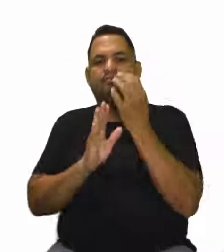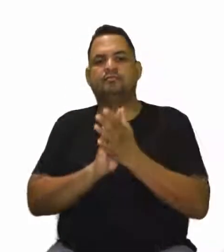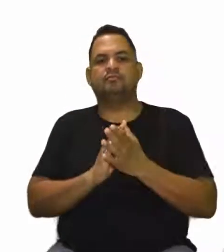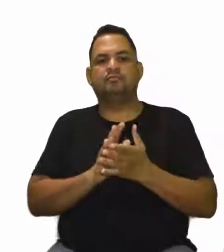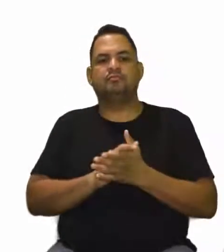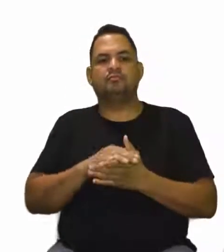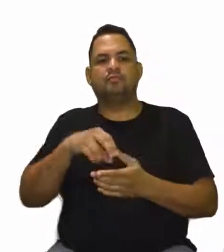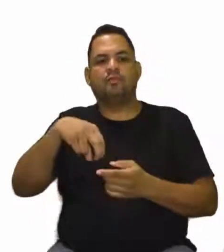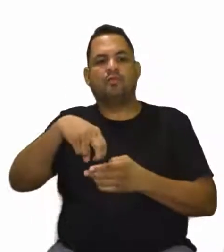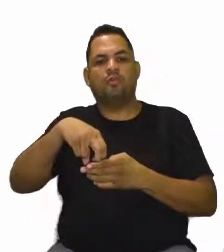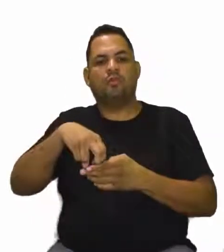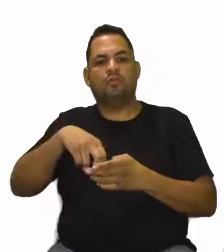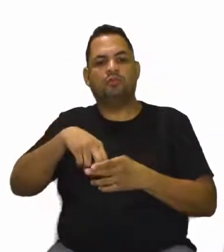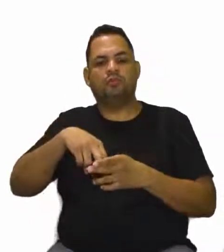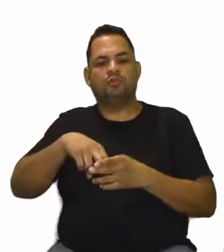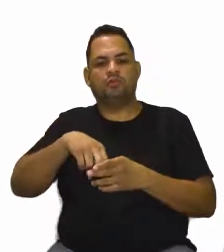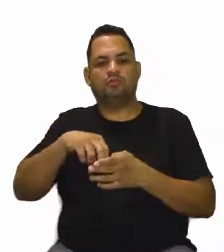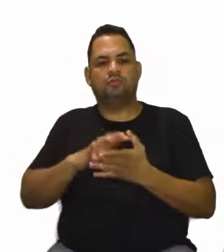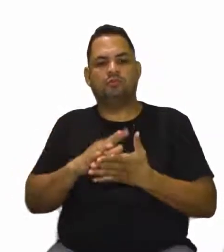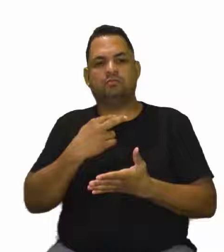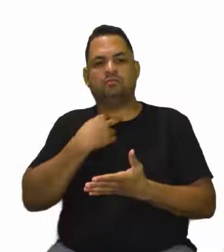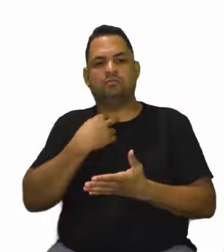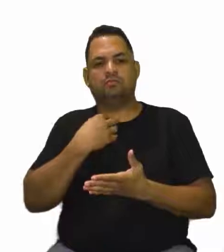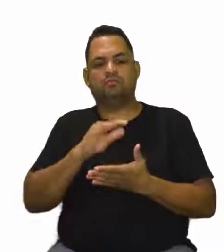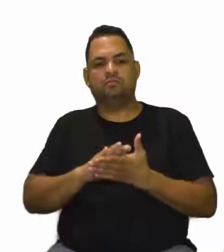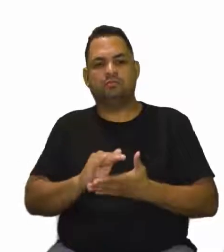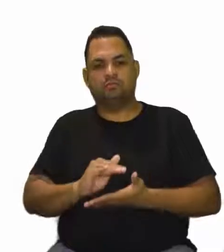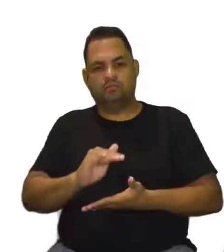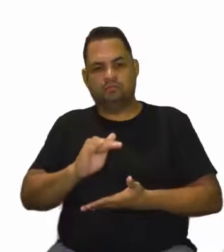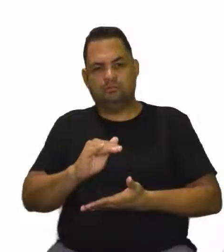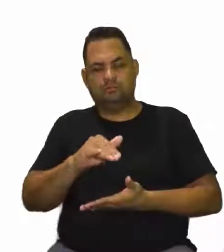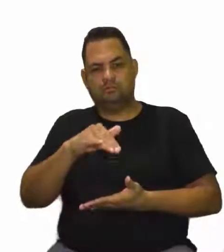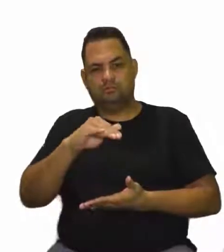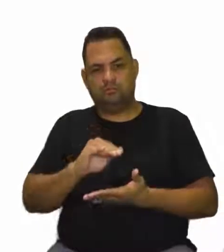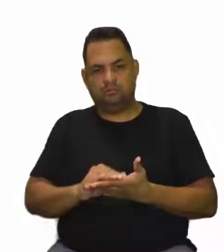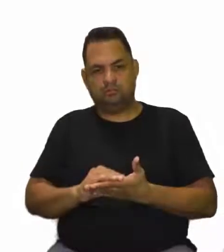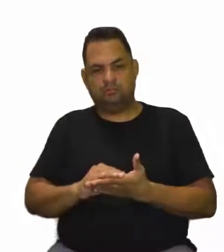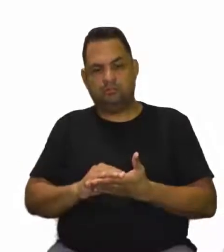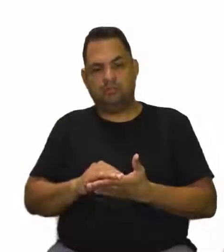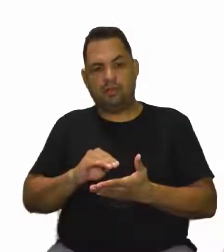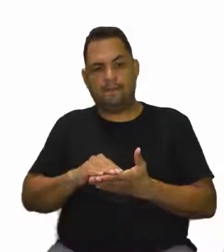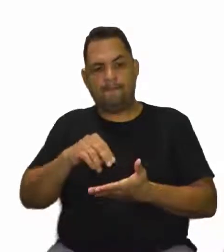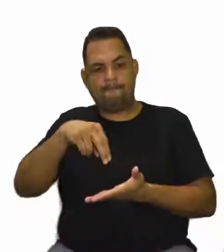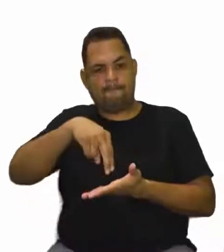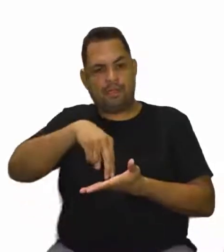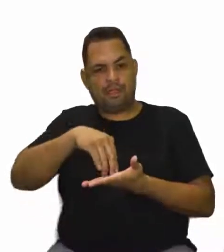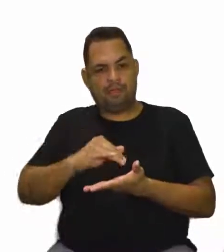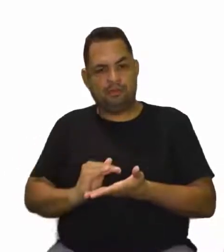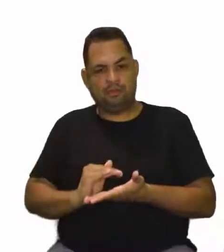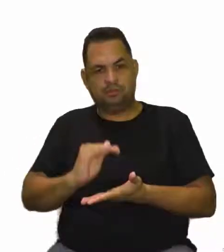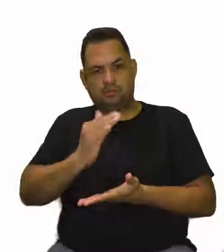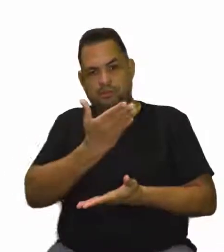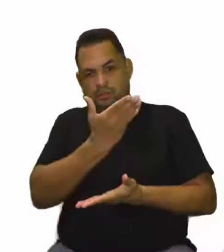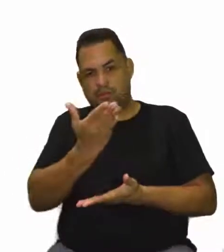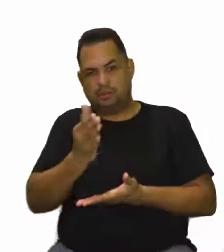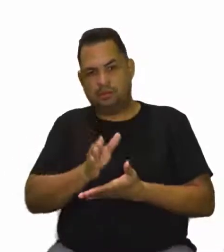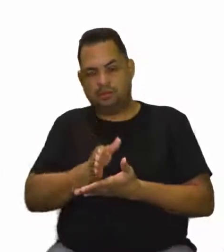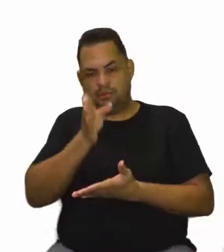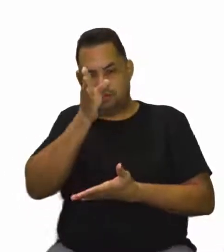seu joelho, ele não pode passar ali, né, da ponta do seu pé, então ele tem que estar bem